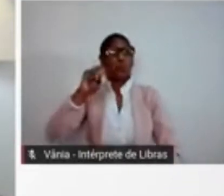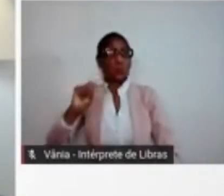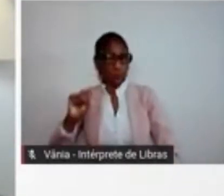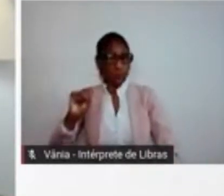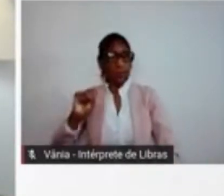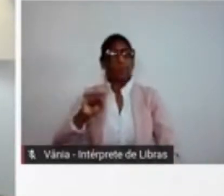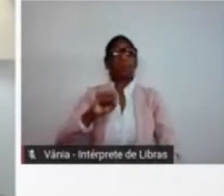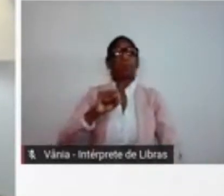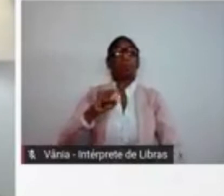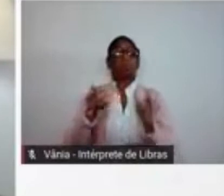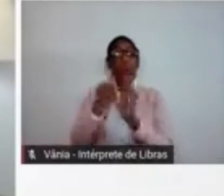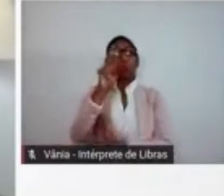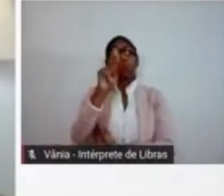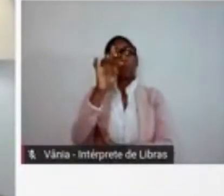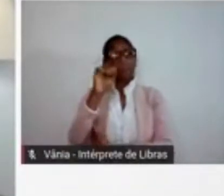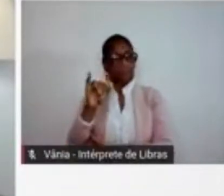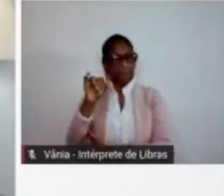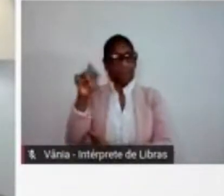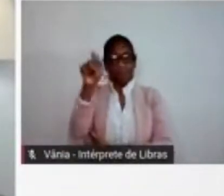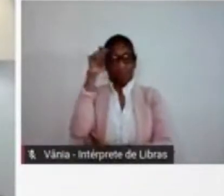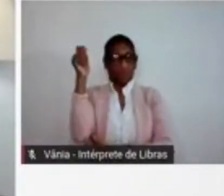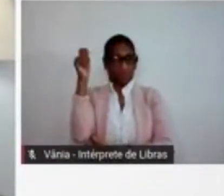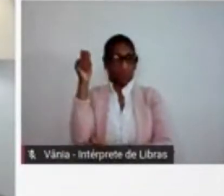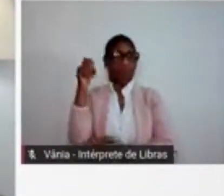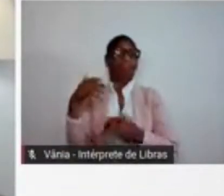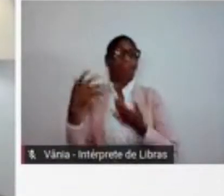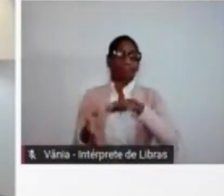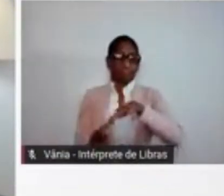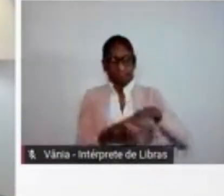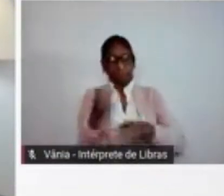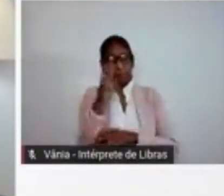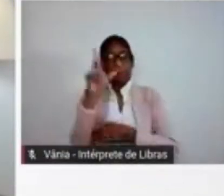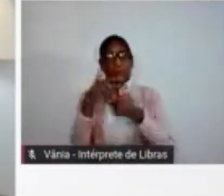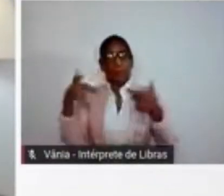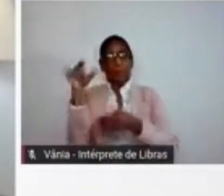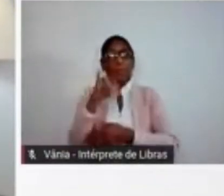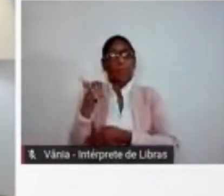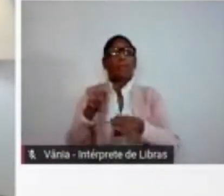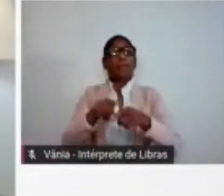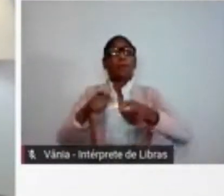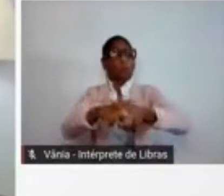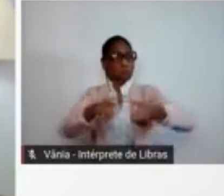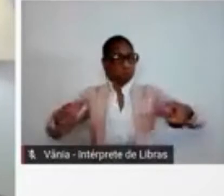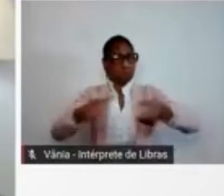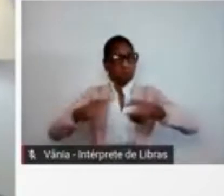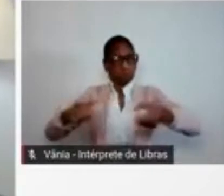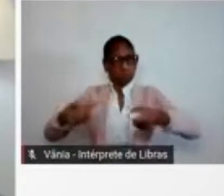de UTI no SUS no nosso estado. O outro dado importante, mesmo com essa expansão toda de